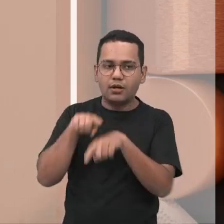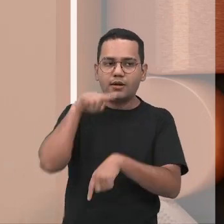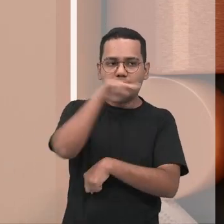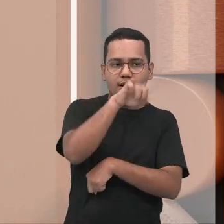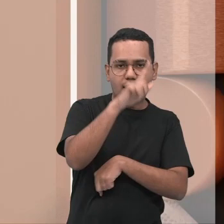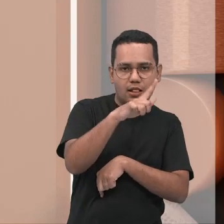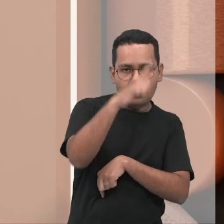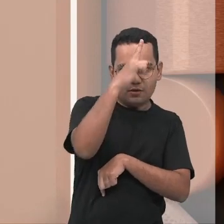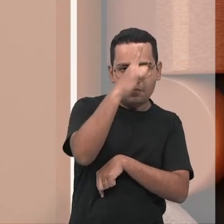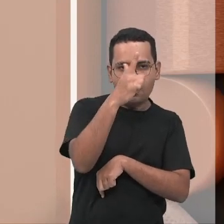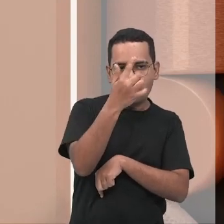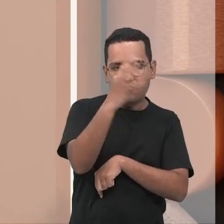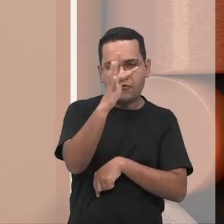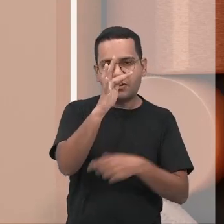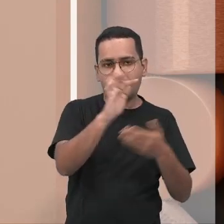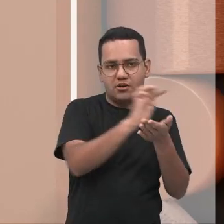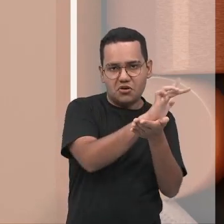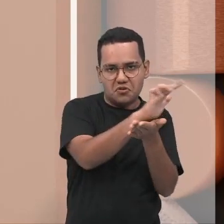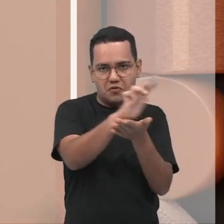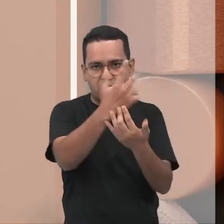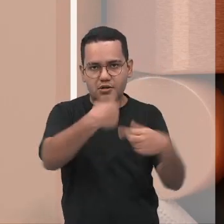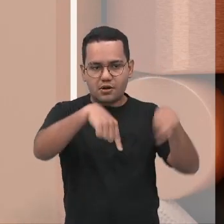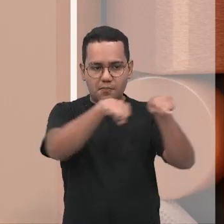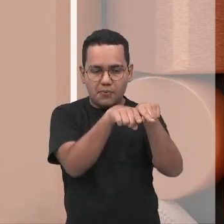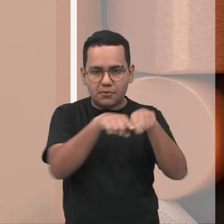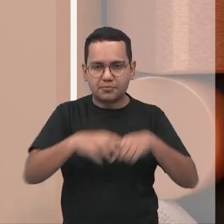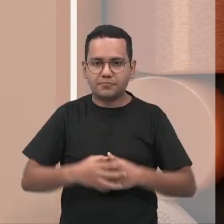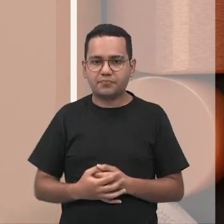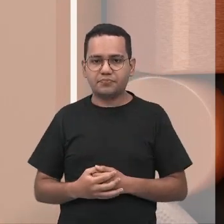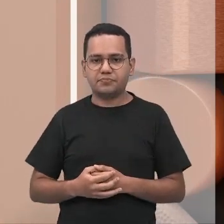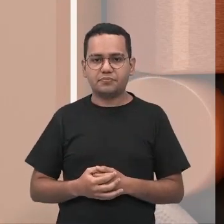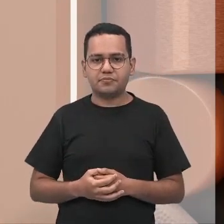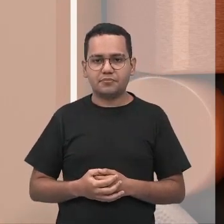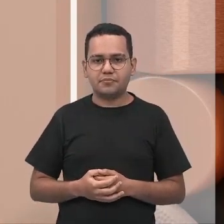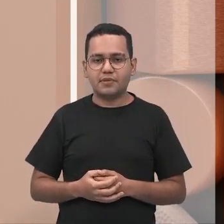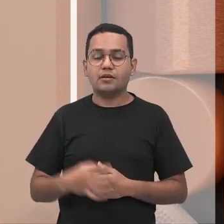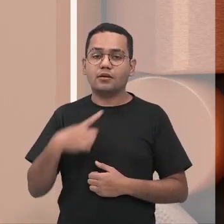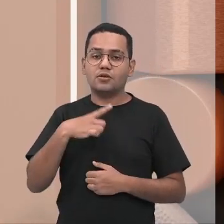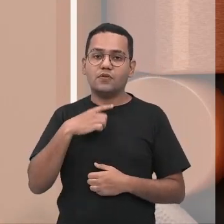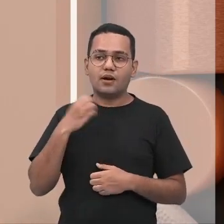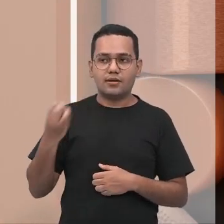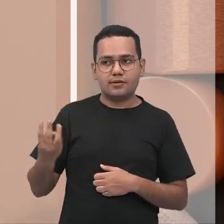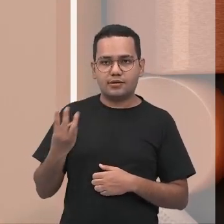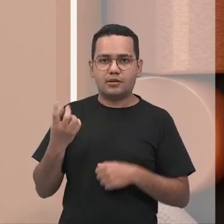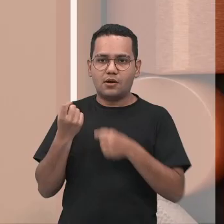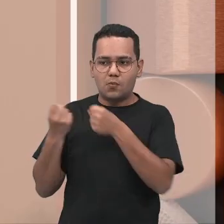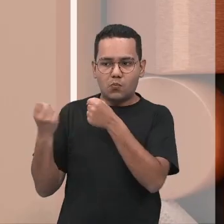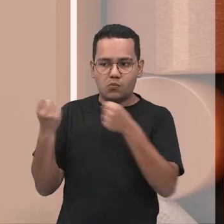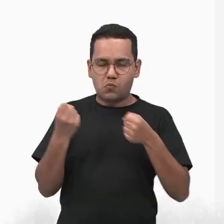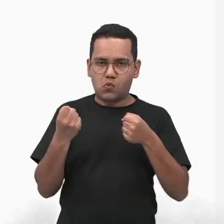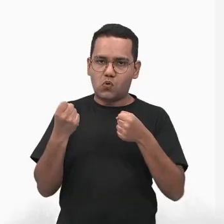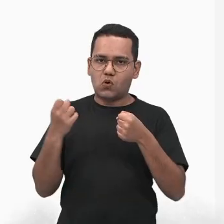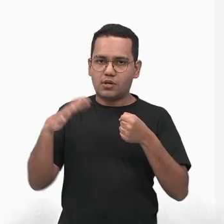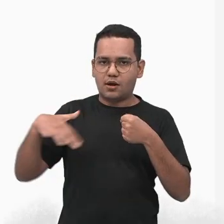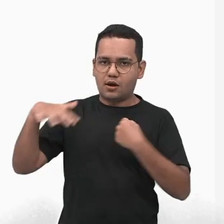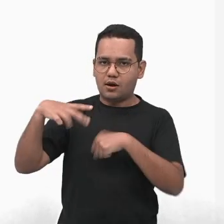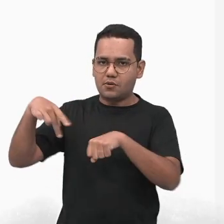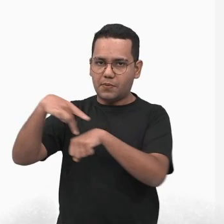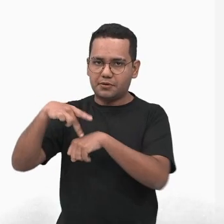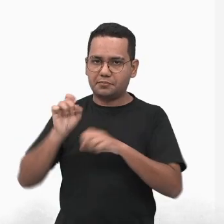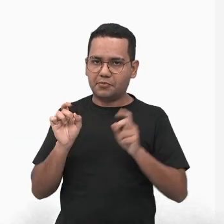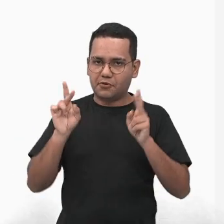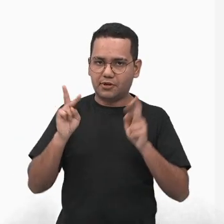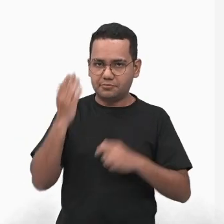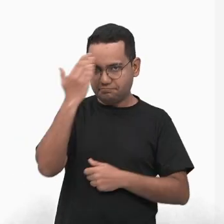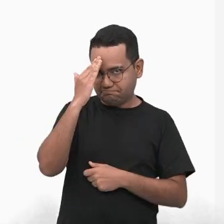que antagônico entre essas 2 ou 3 superpotências militares da época. Vamos adiante com o texto. Vamos lá, galera, entender